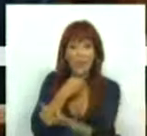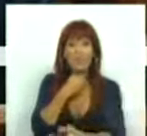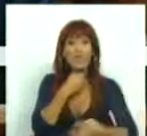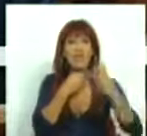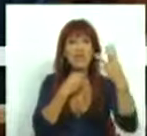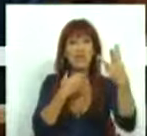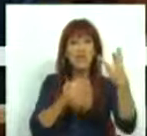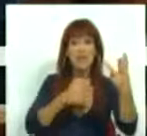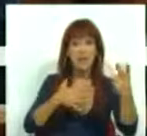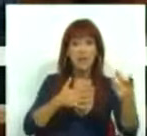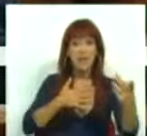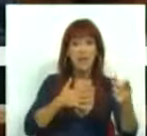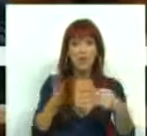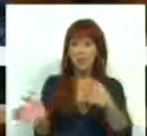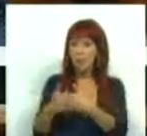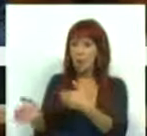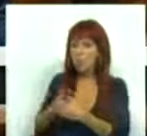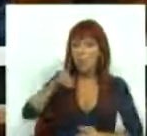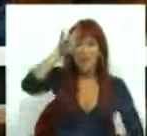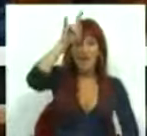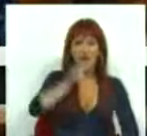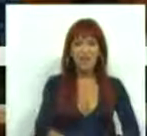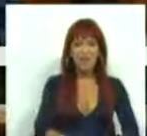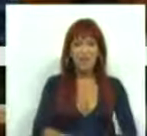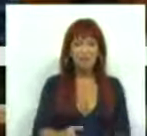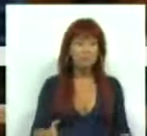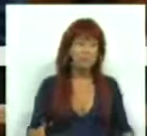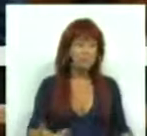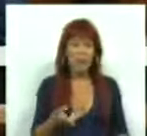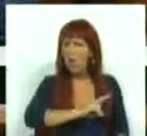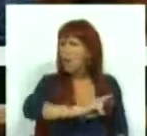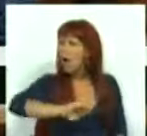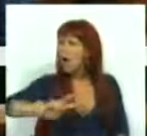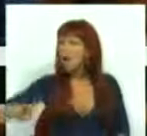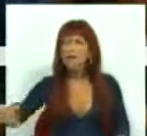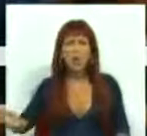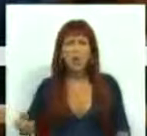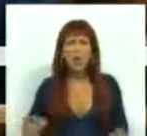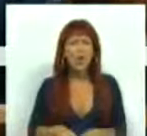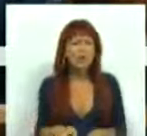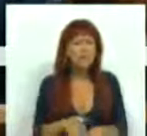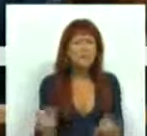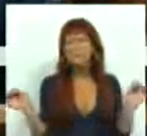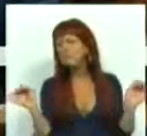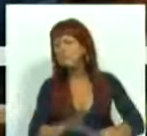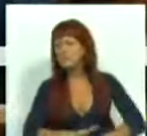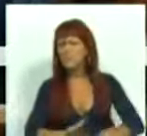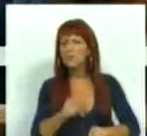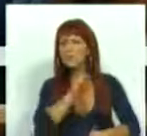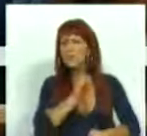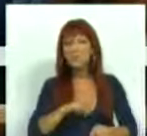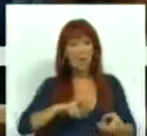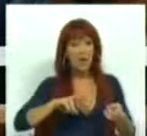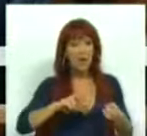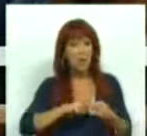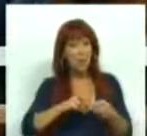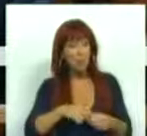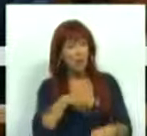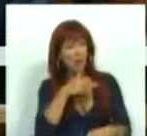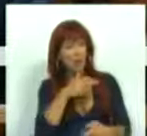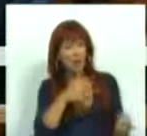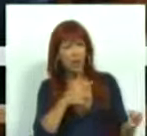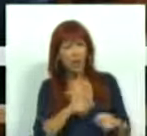3 empresas que encerram por dia? Qual de nós é insensível ao drama de um pai que